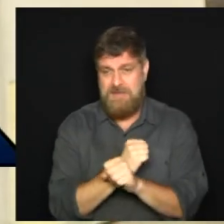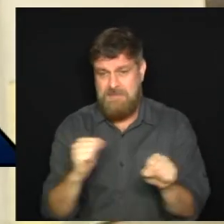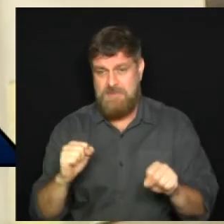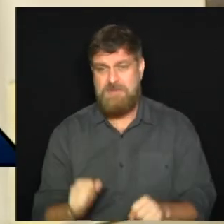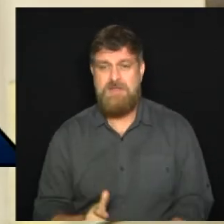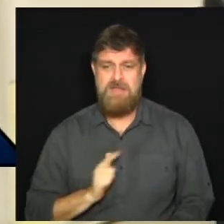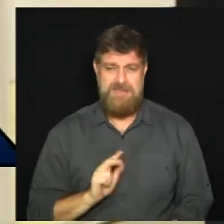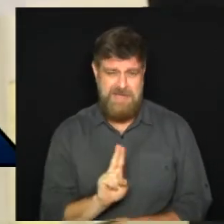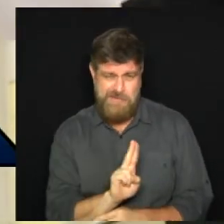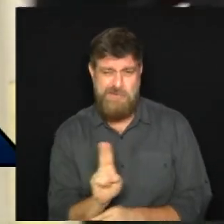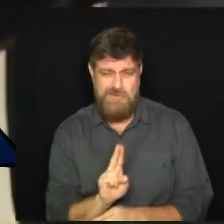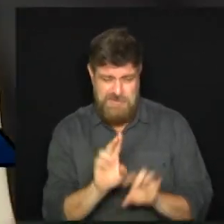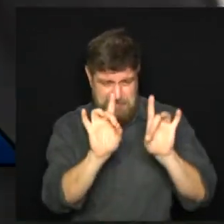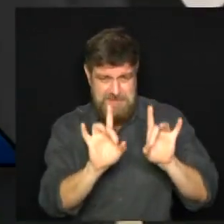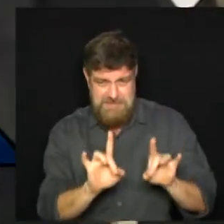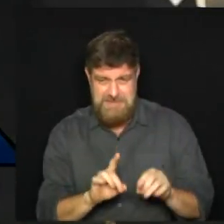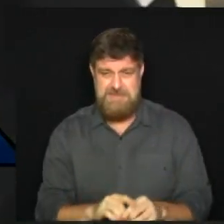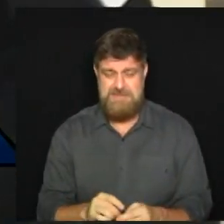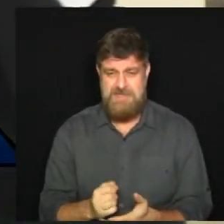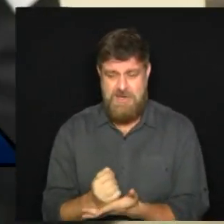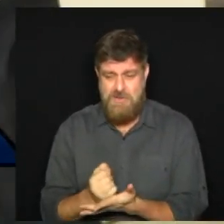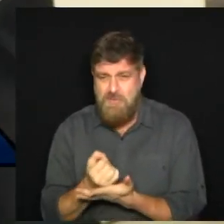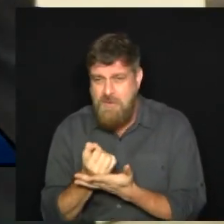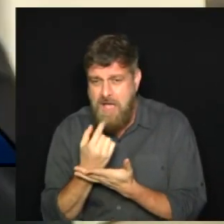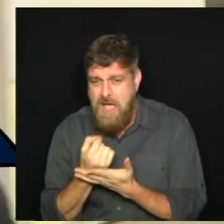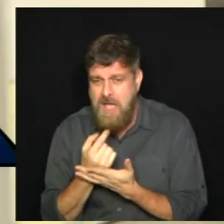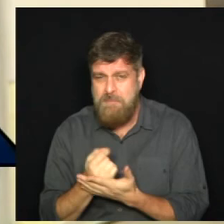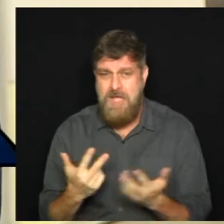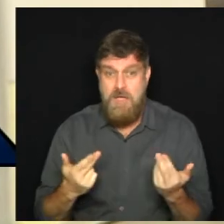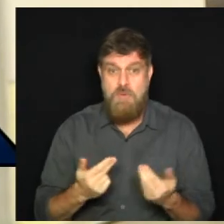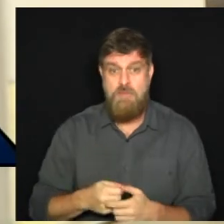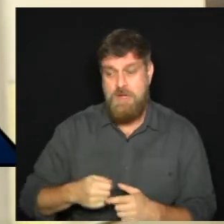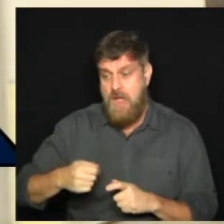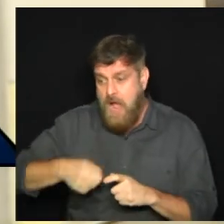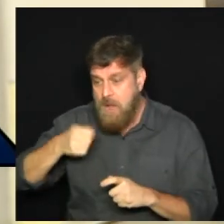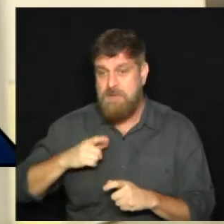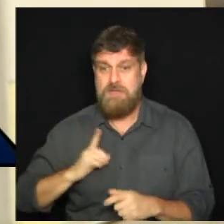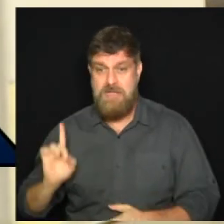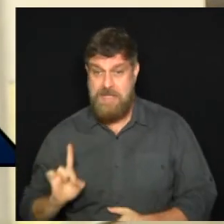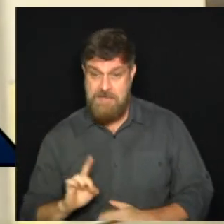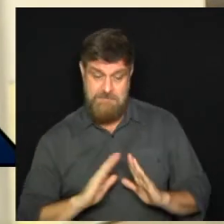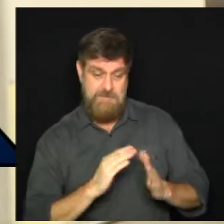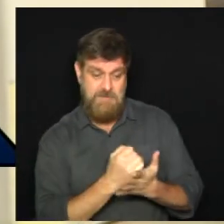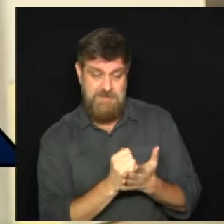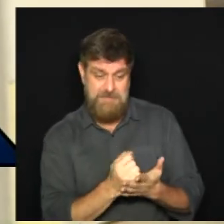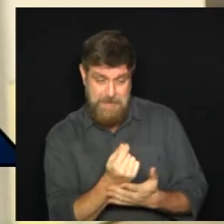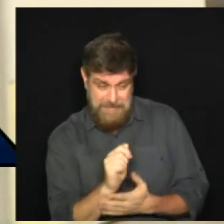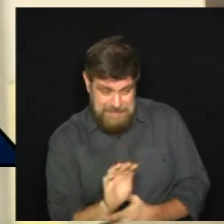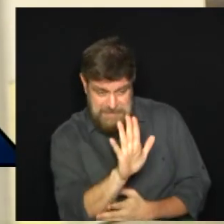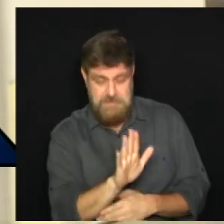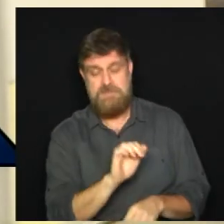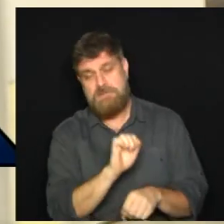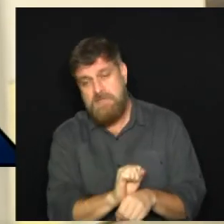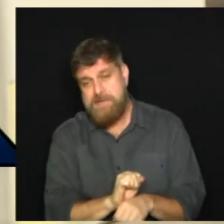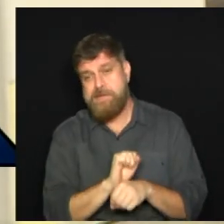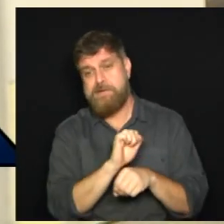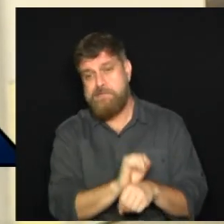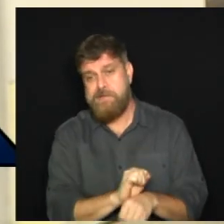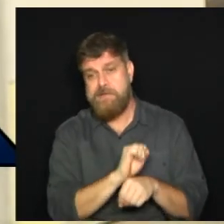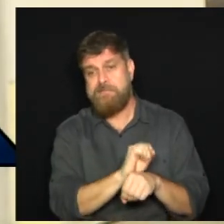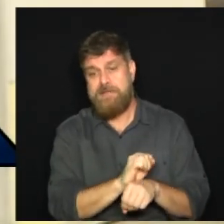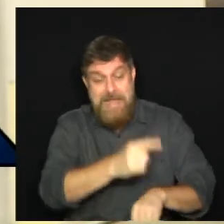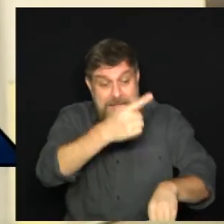Trofic Basic. E esses pais e mães, eles vão lá na farmácia de alto custo, fica lá um tempão, chega